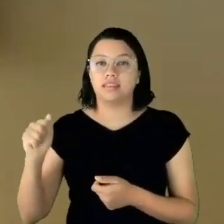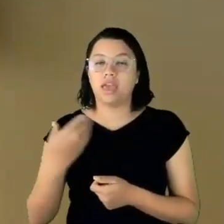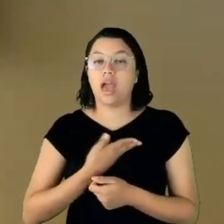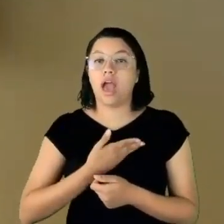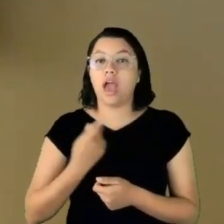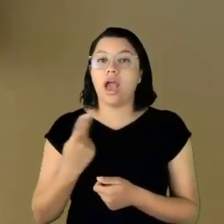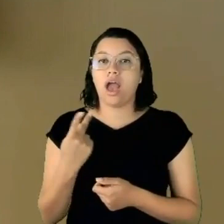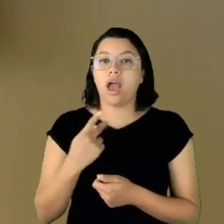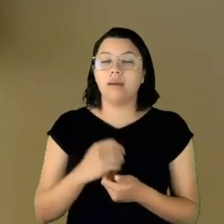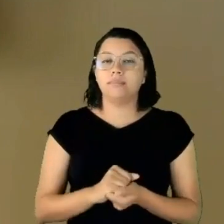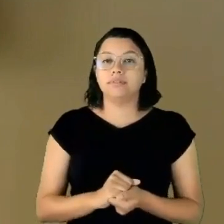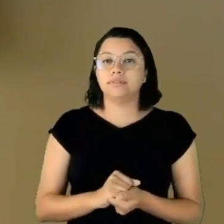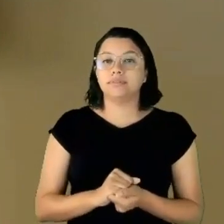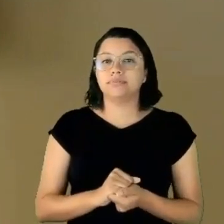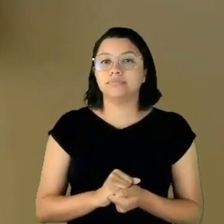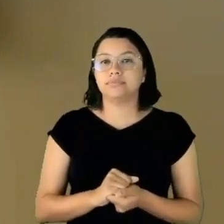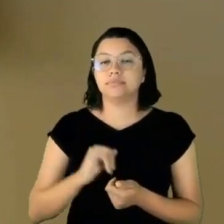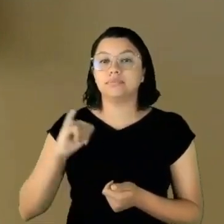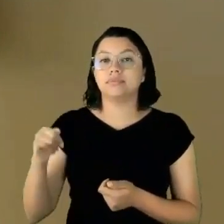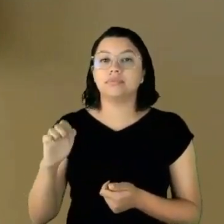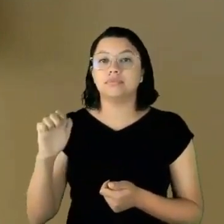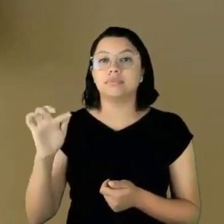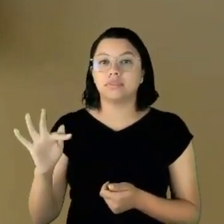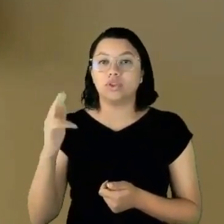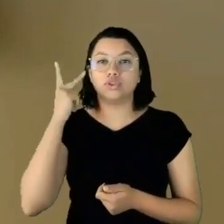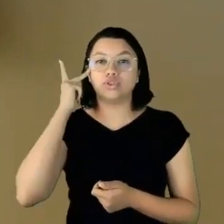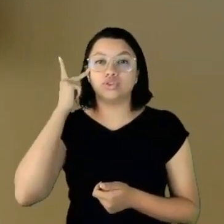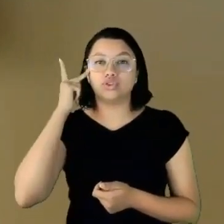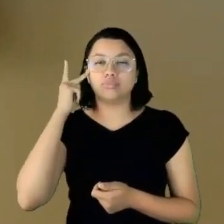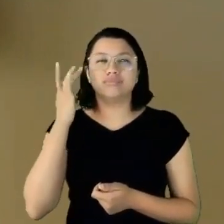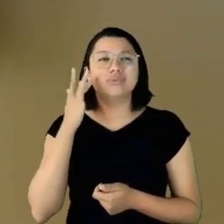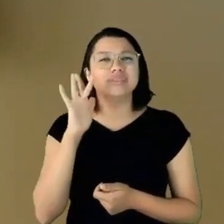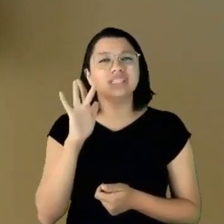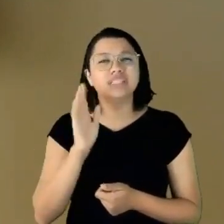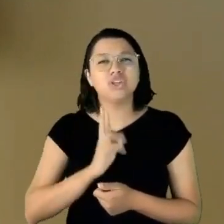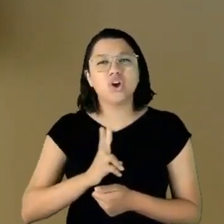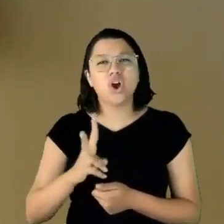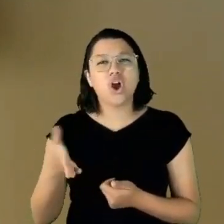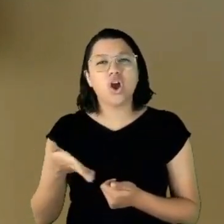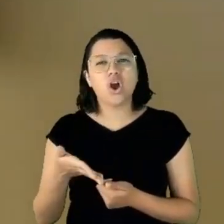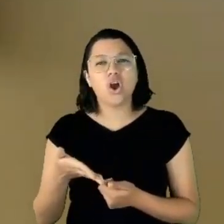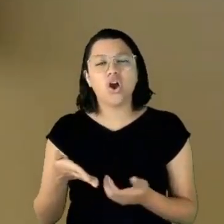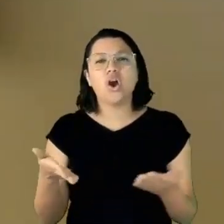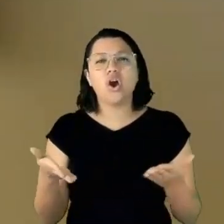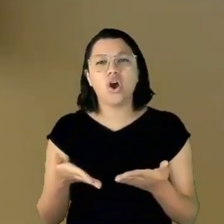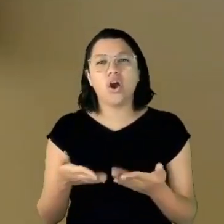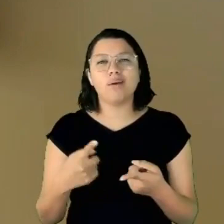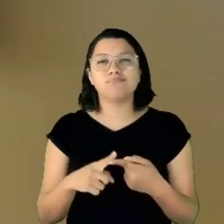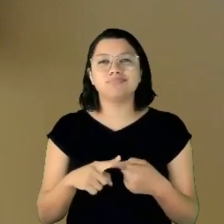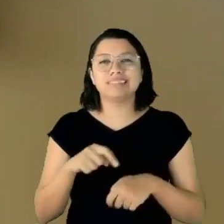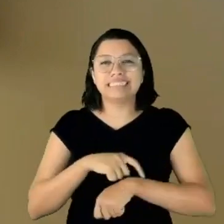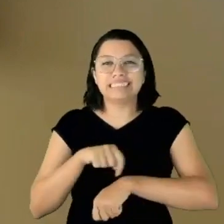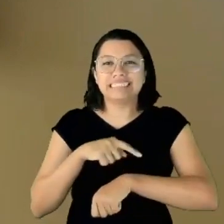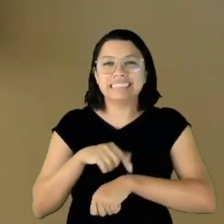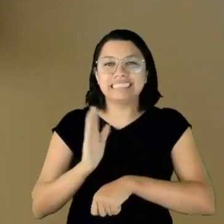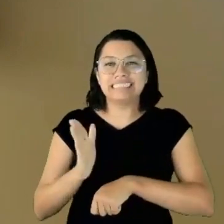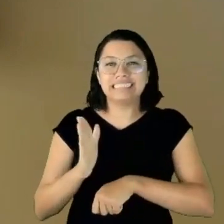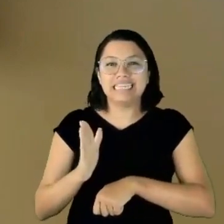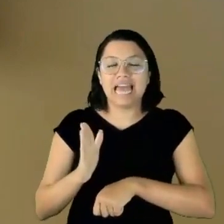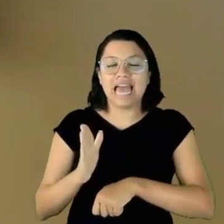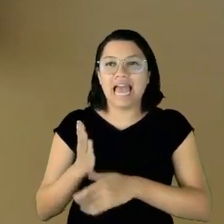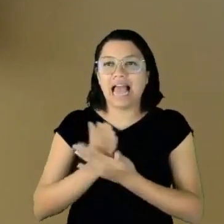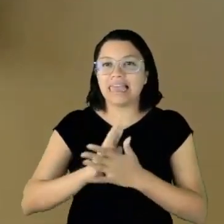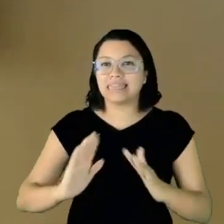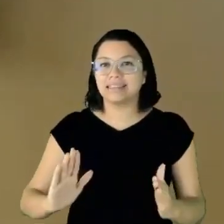nossa colega também Adriana Delbonitarico aqui do Jeff de São Paulo não sei se ela continua aqui que a gente já estourou o tempo alguns